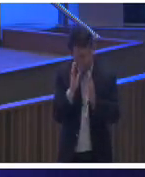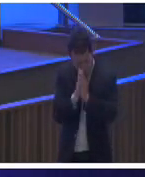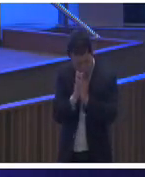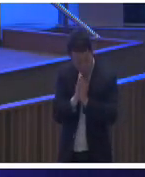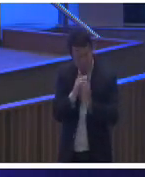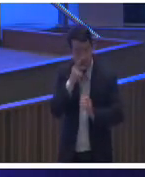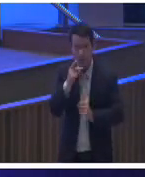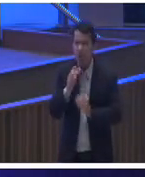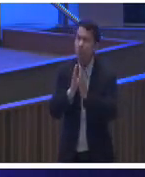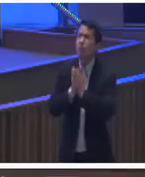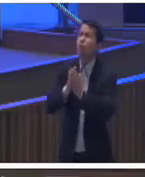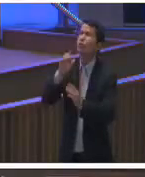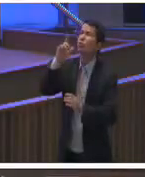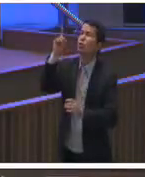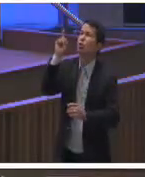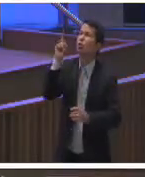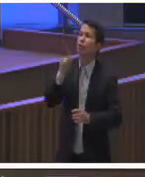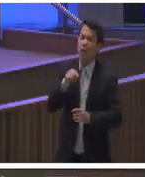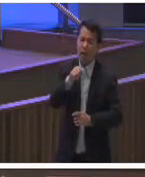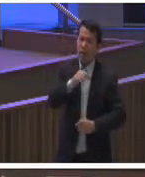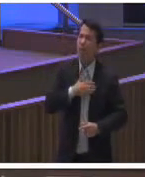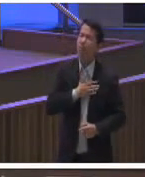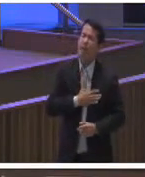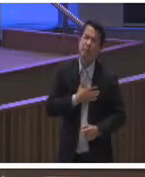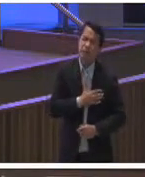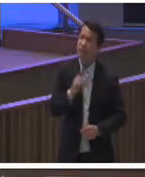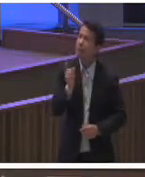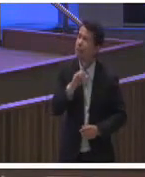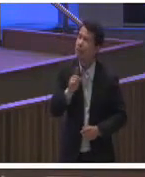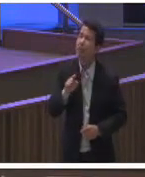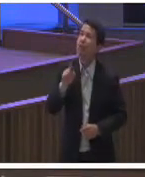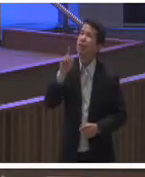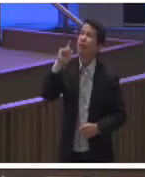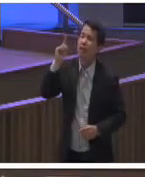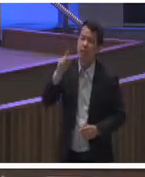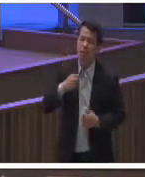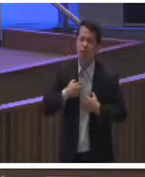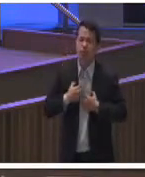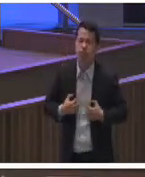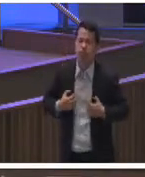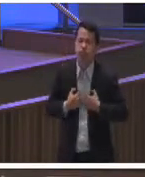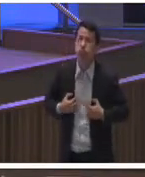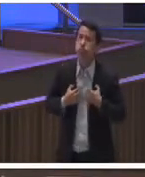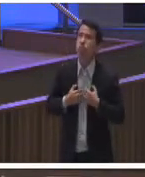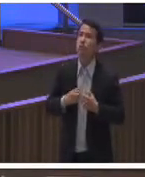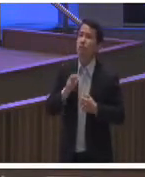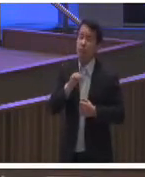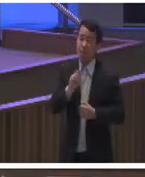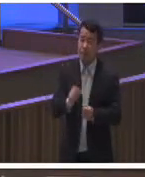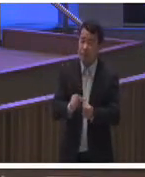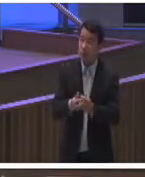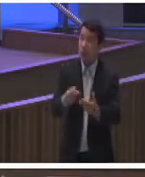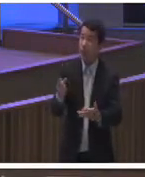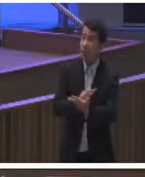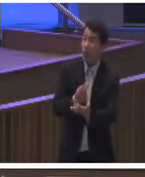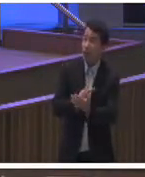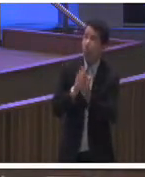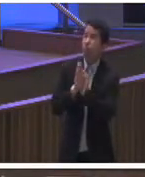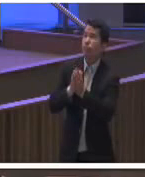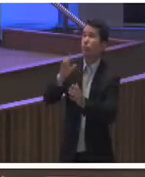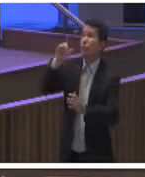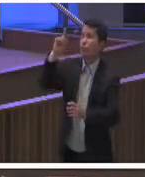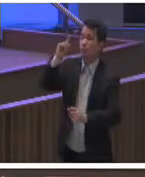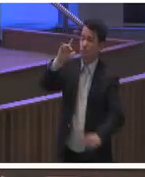agora, e se ela estiver fazendo alguma coisa que pode comprometer a vida dela, Senhor, mexe